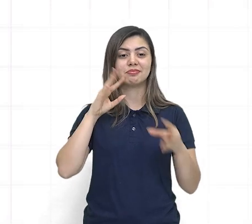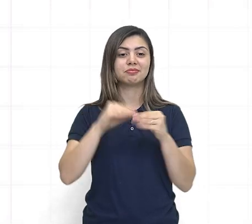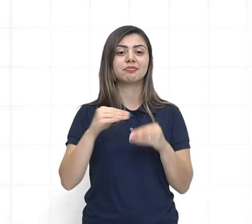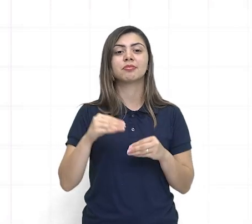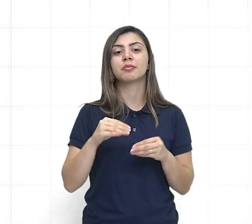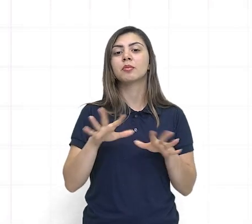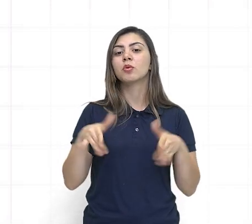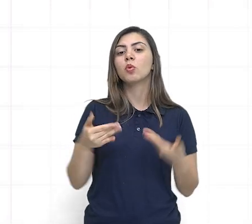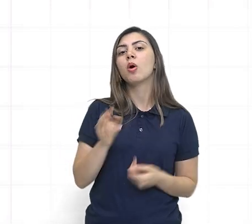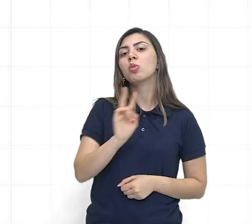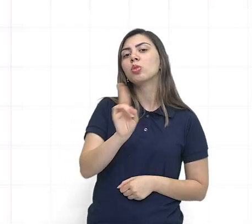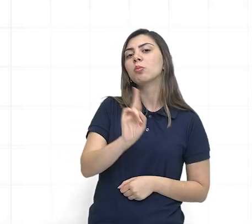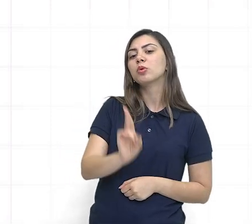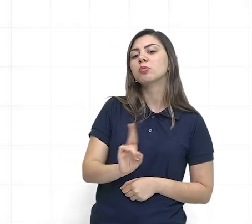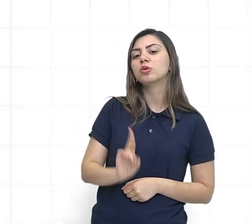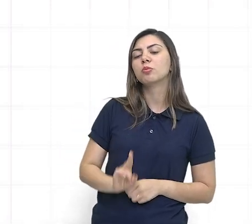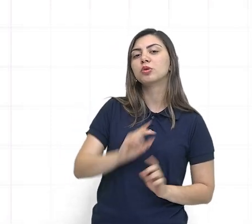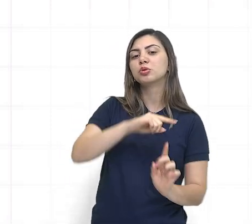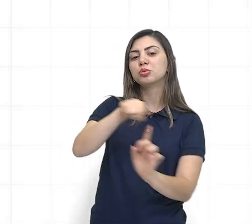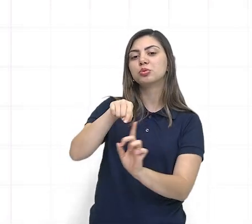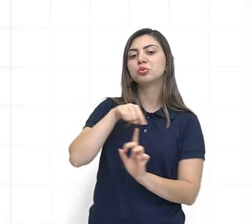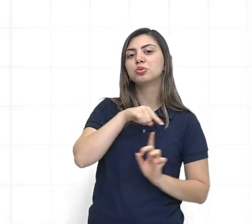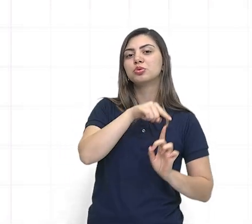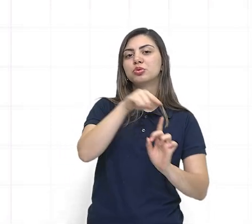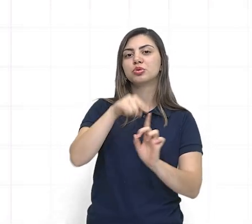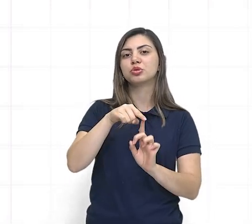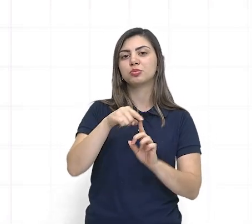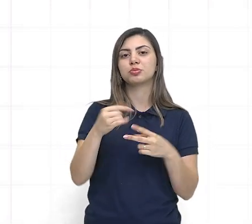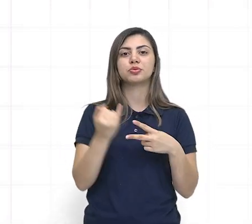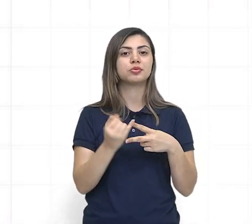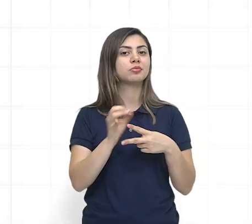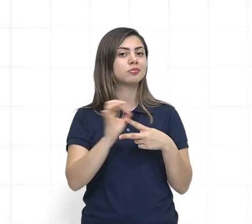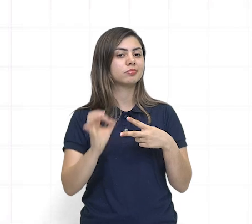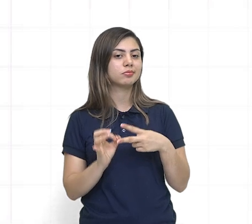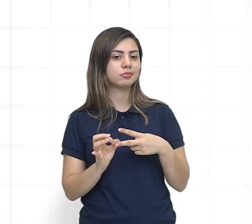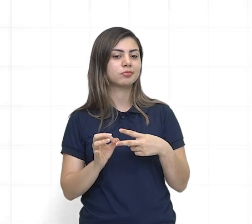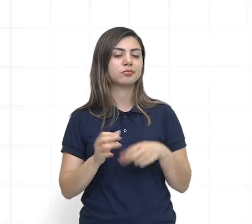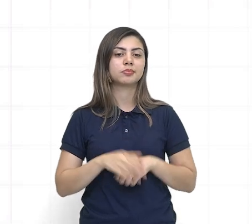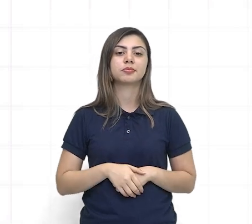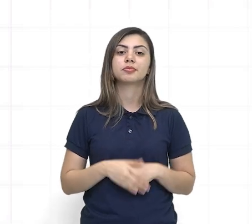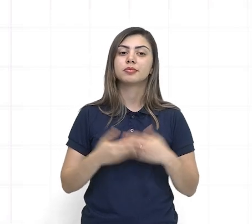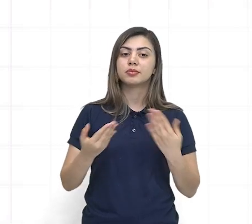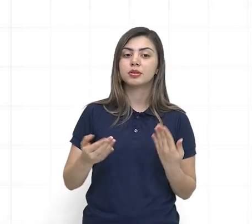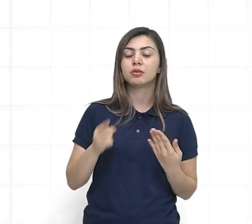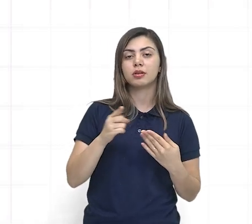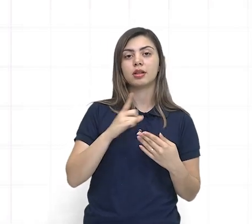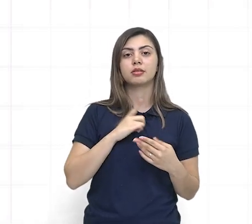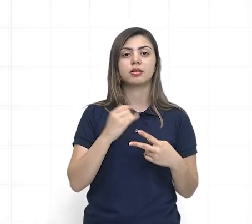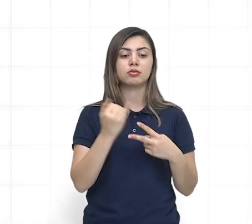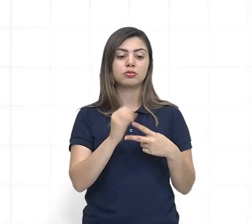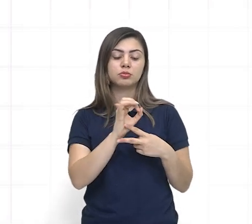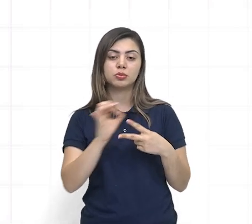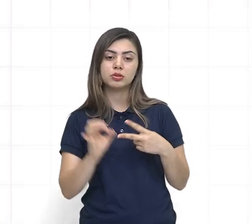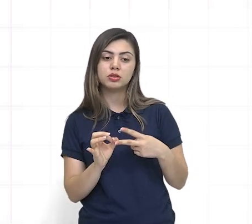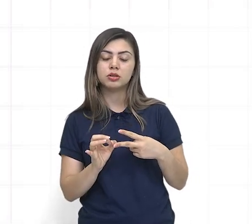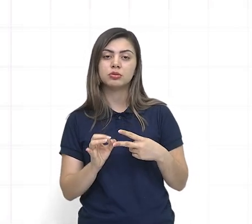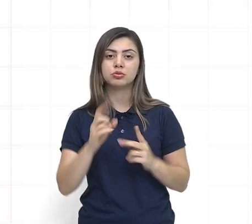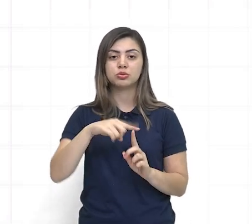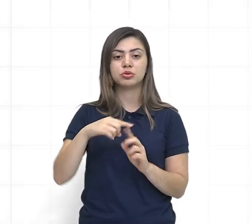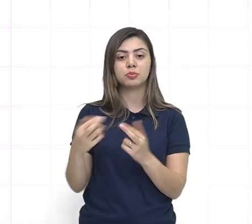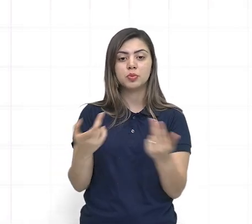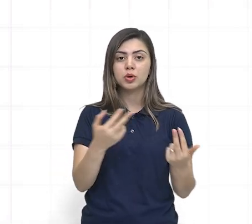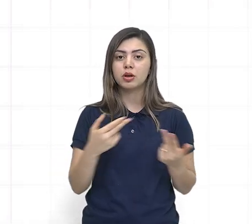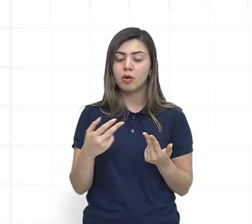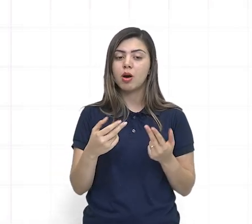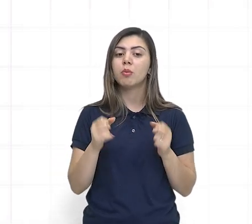dos polígonos, correto? Então, ó, polígonos regulares podem ser nomeados de acordo com a quantidade de